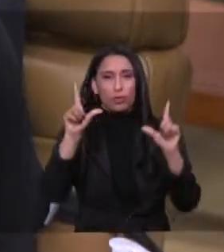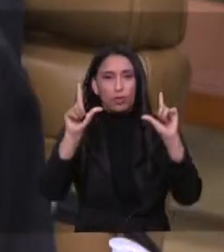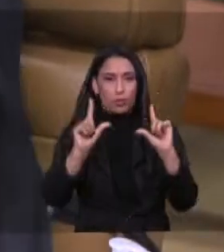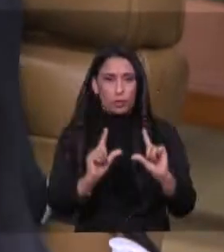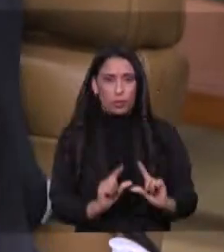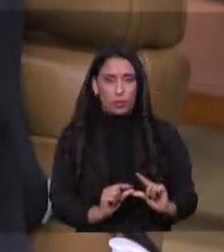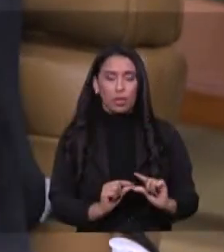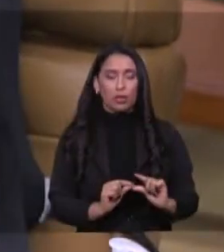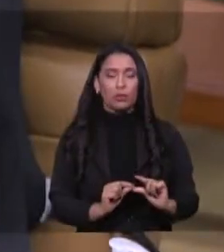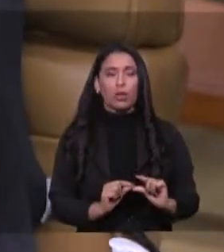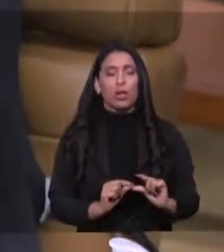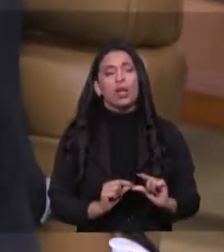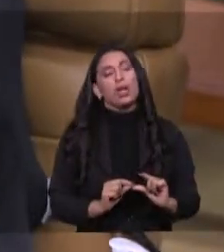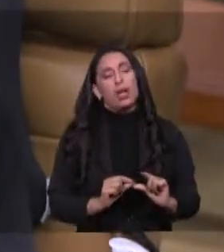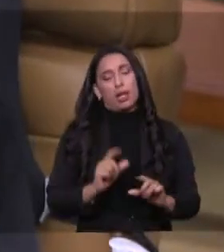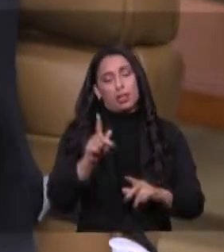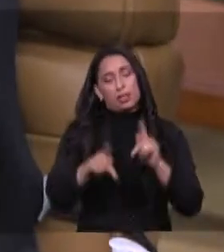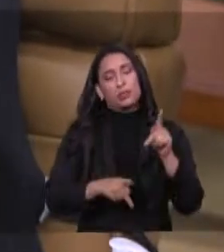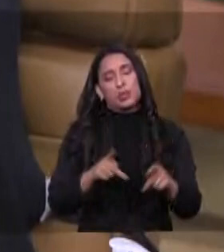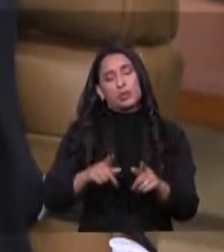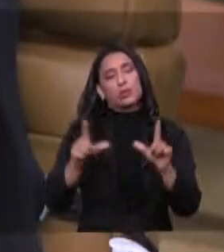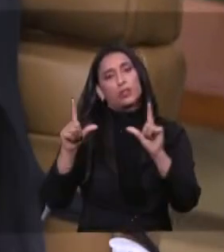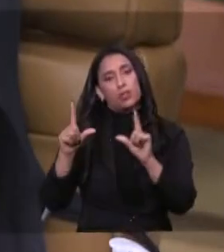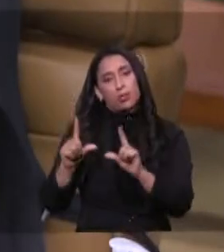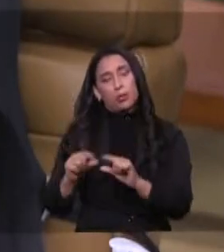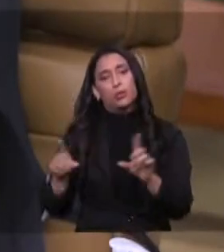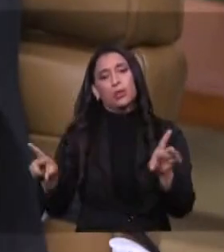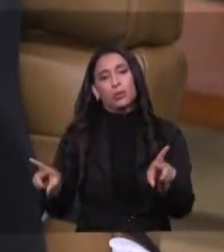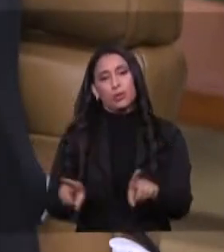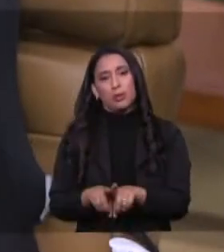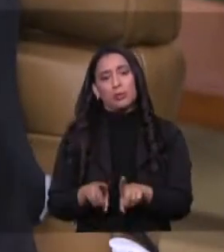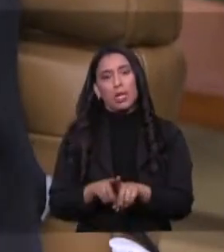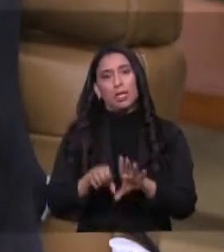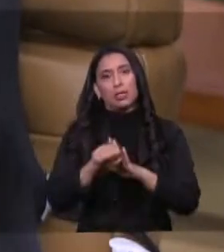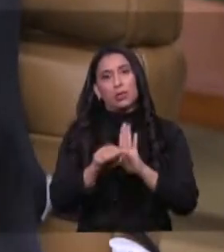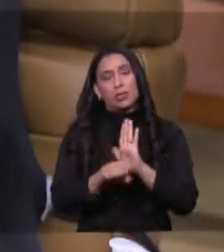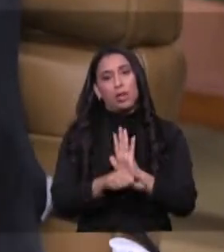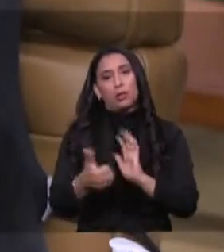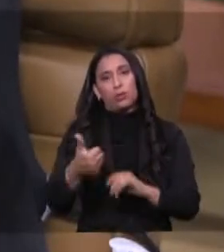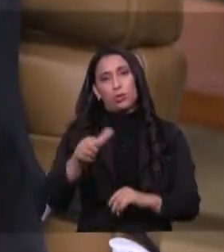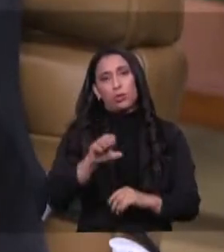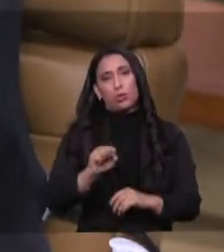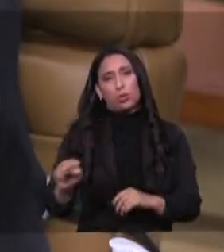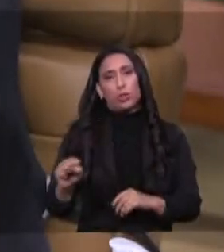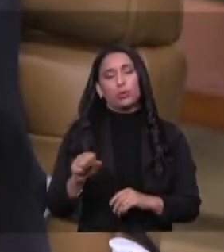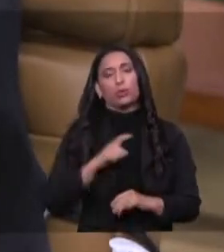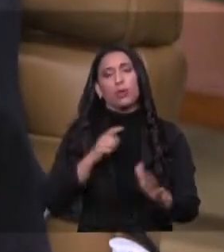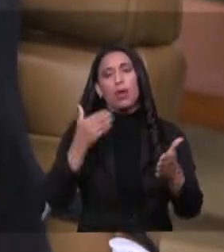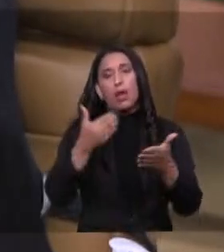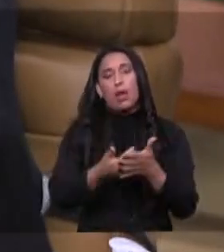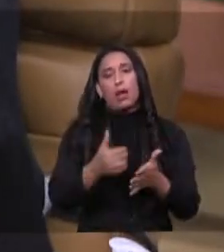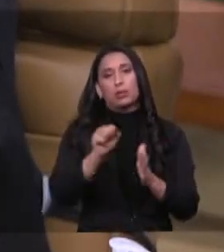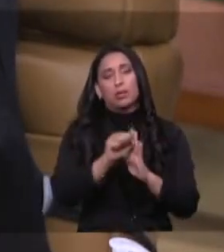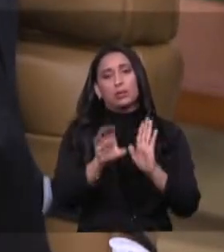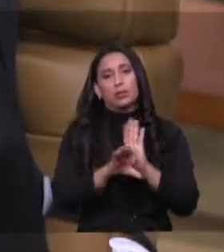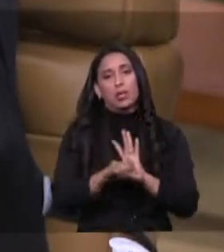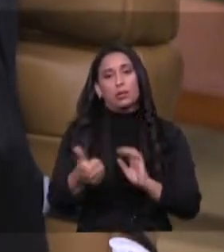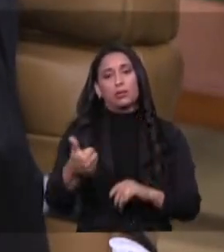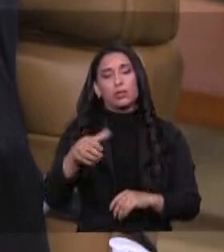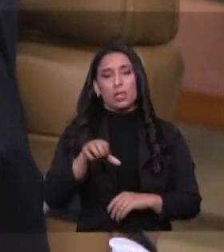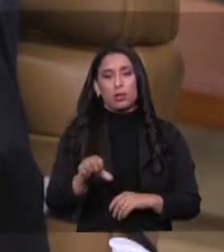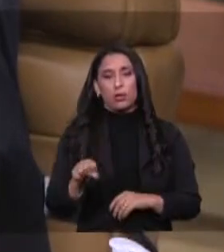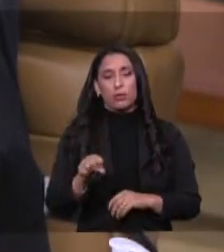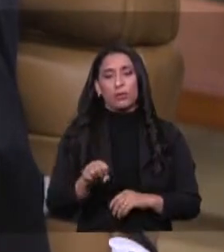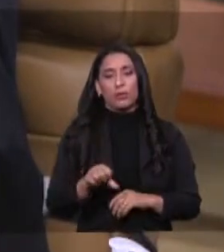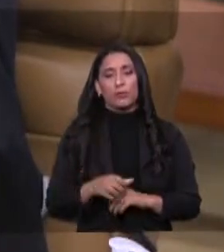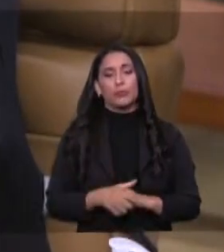uma redução de Ouro Preto até final do século XVIII, início do século XIX, em termos de